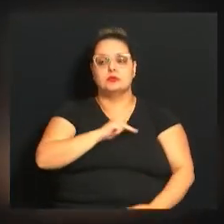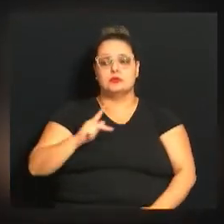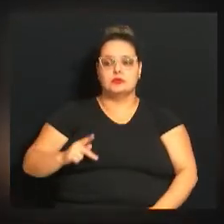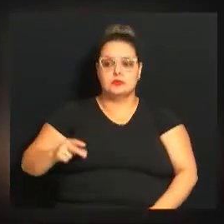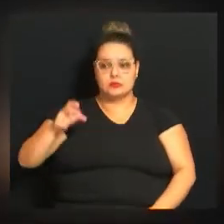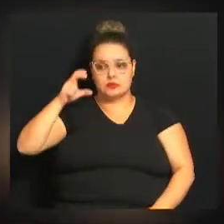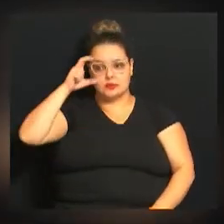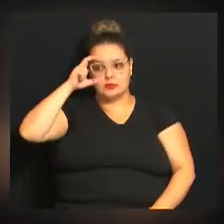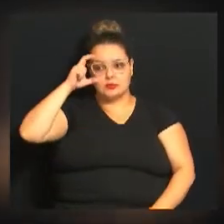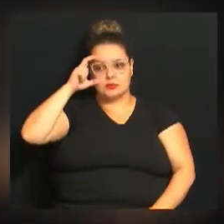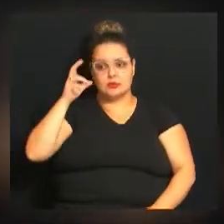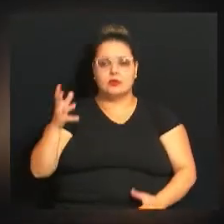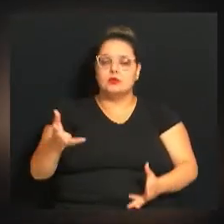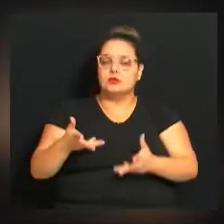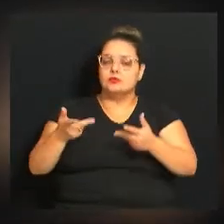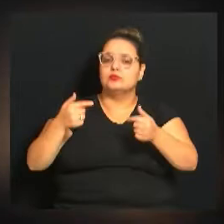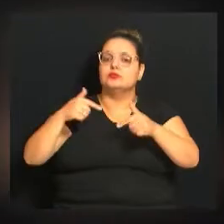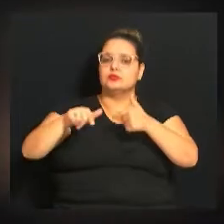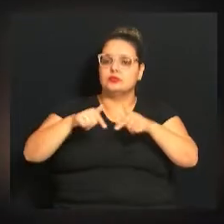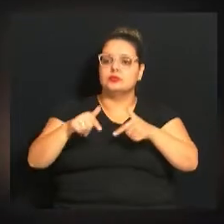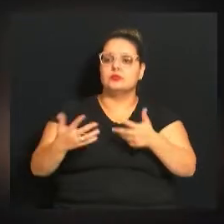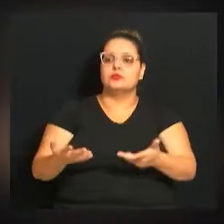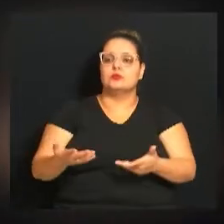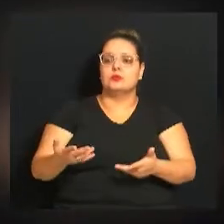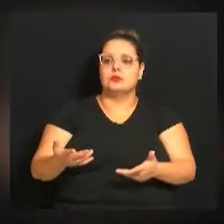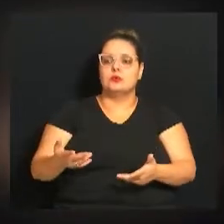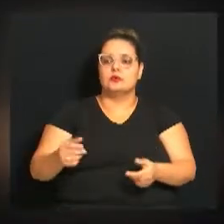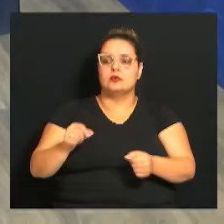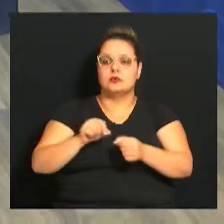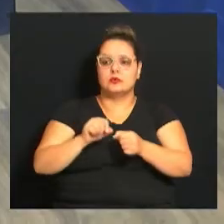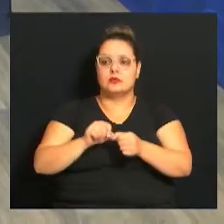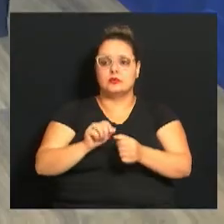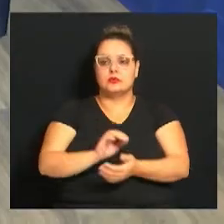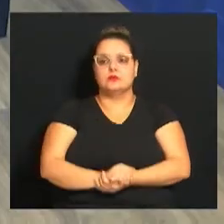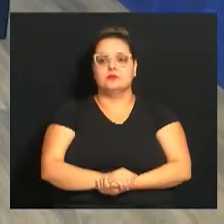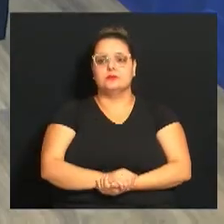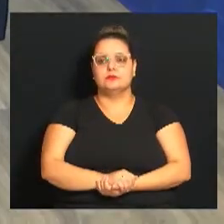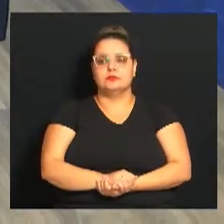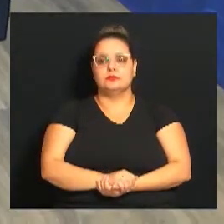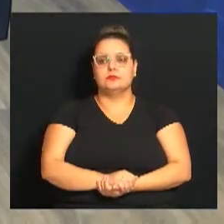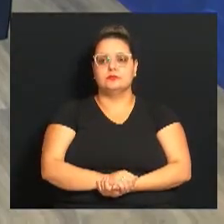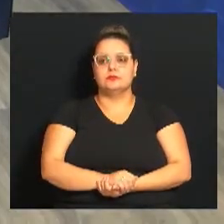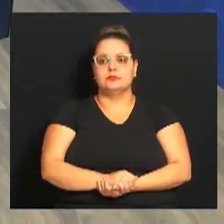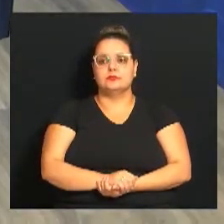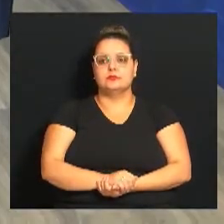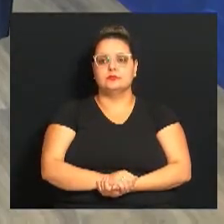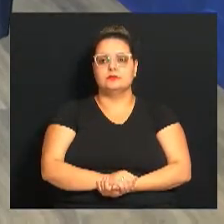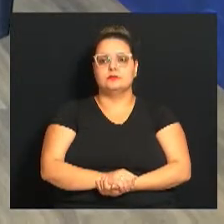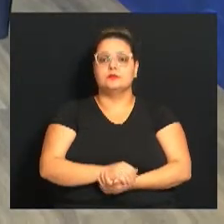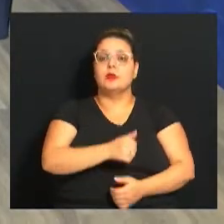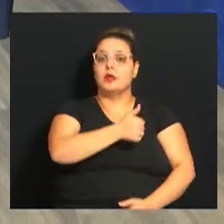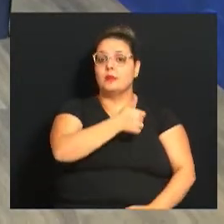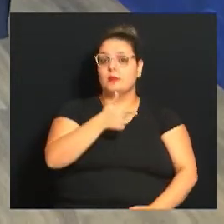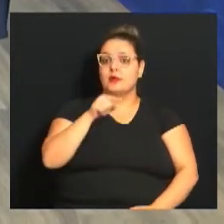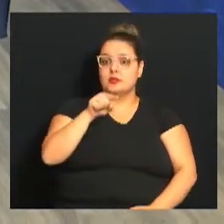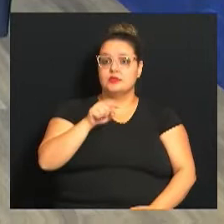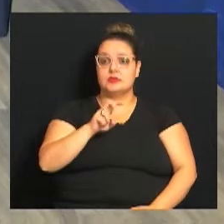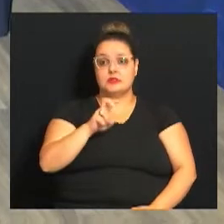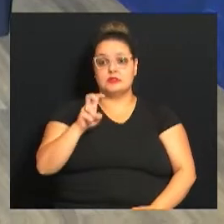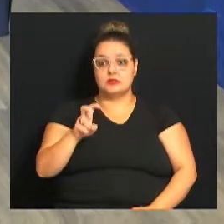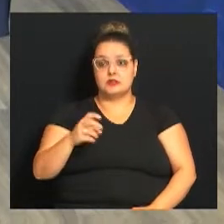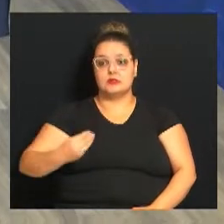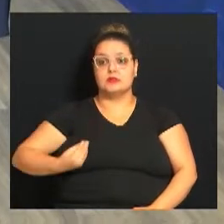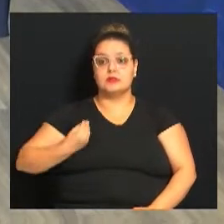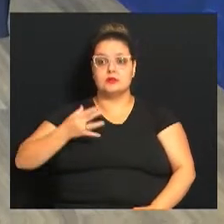o excelente trabalho que Vossas Senhorias vem fazendo. Meio-dia e 55, nós estamos ao vivo